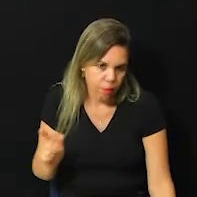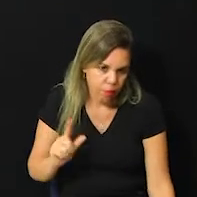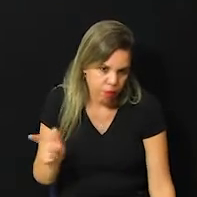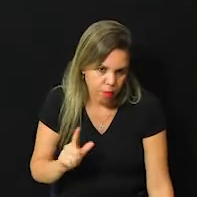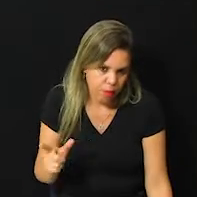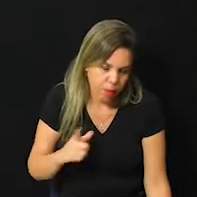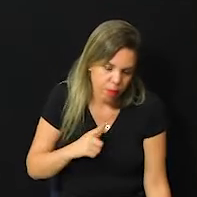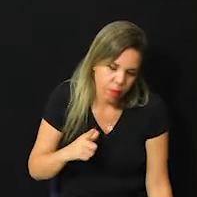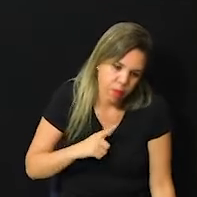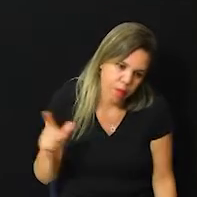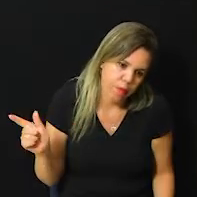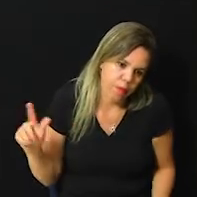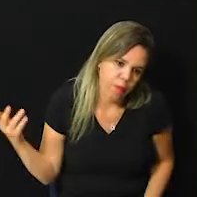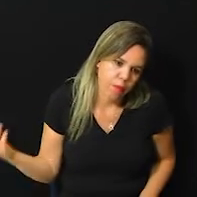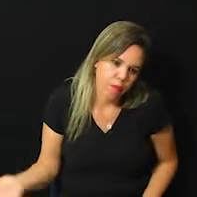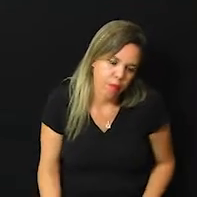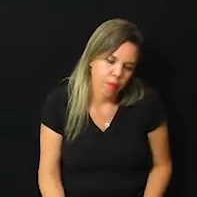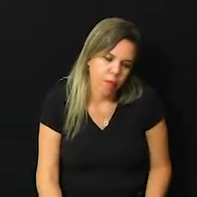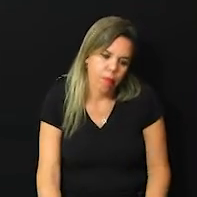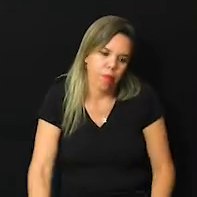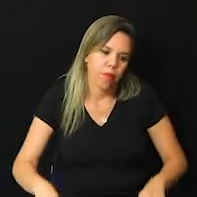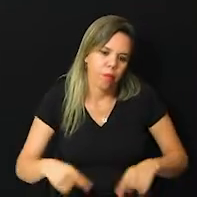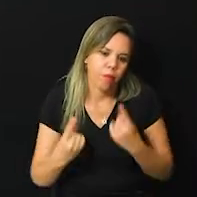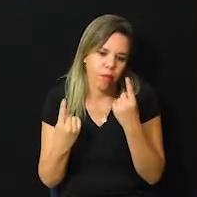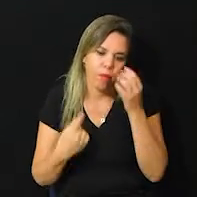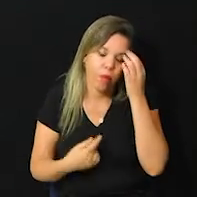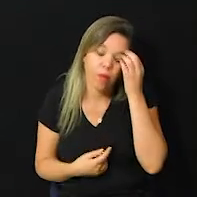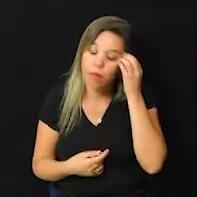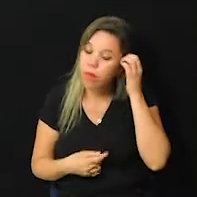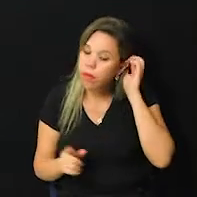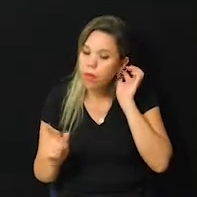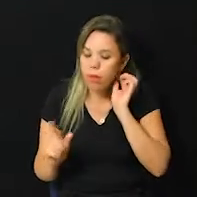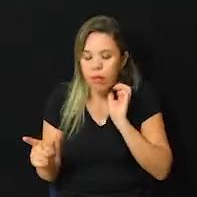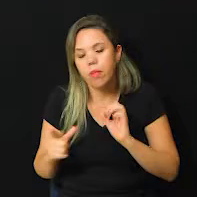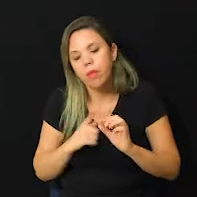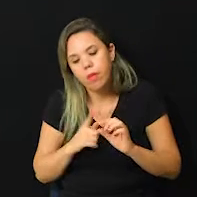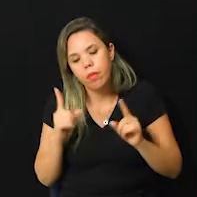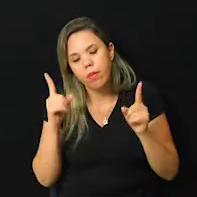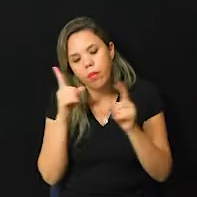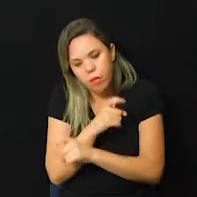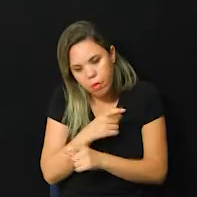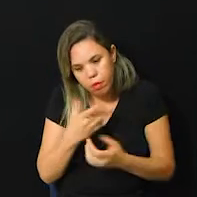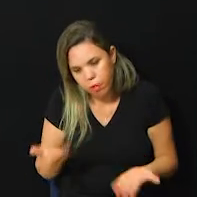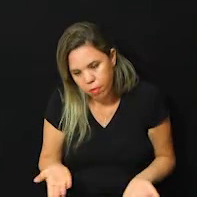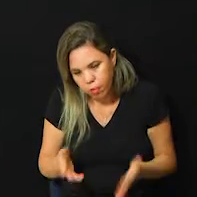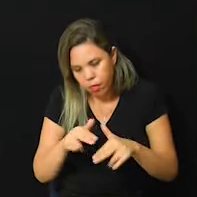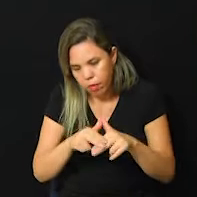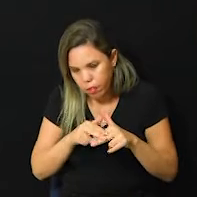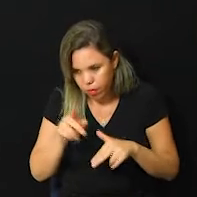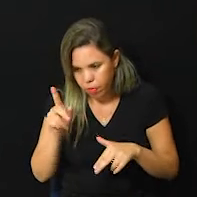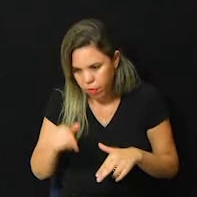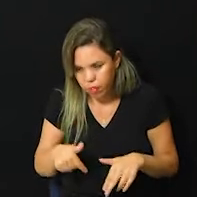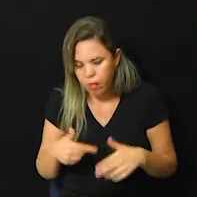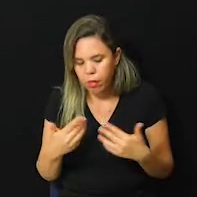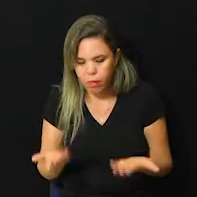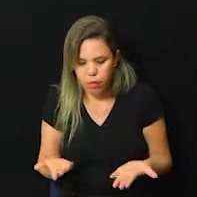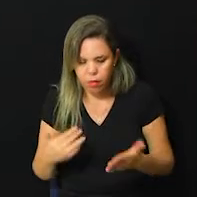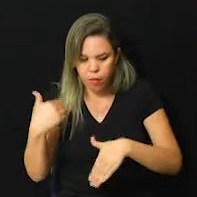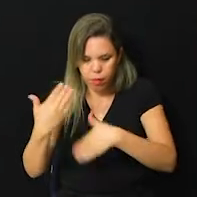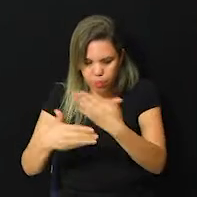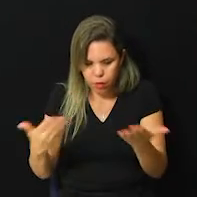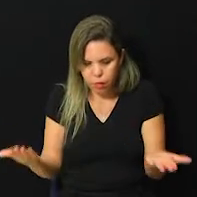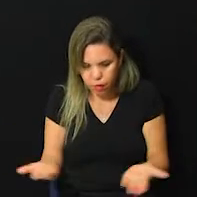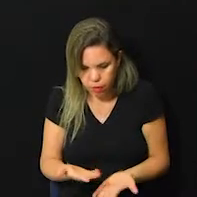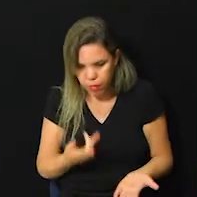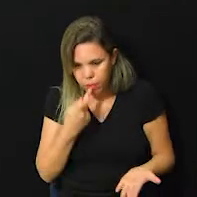claro que tem logicamente os desafios Claro que tem as dificuldades EA justamente isso que a gente